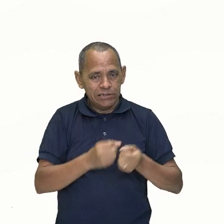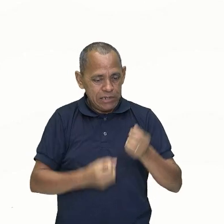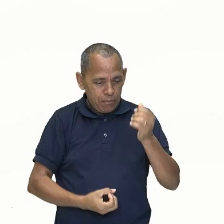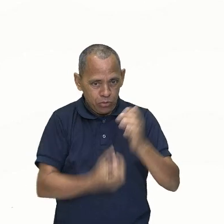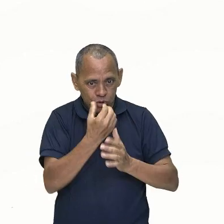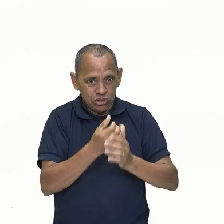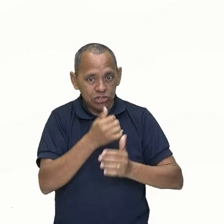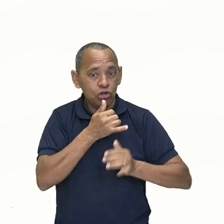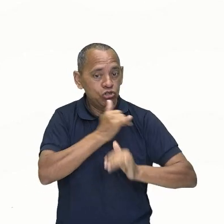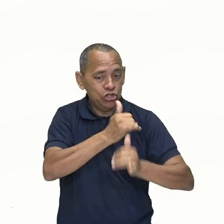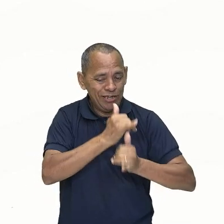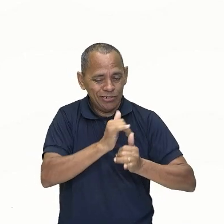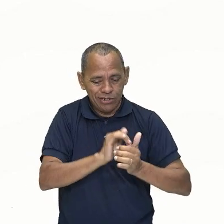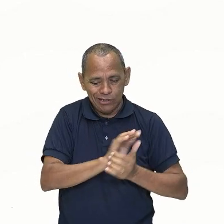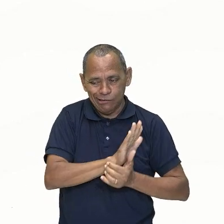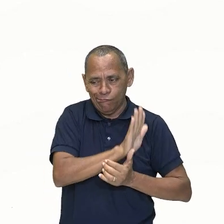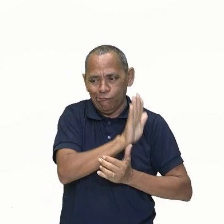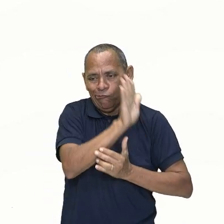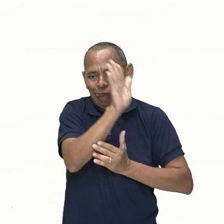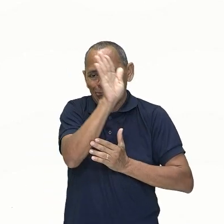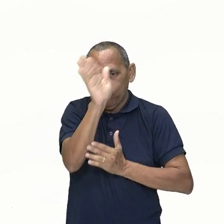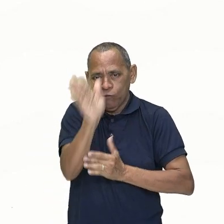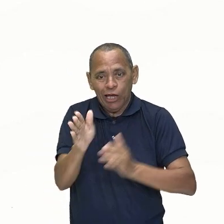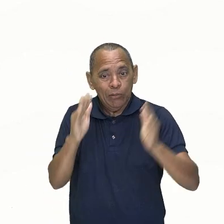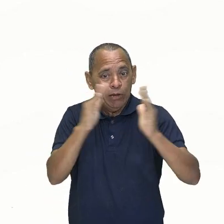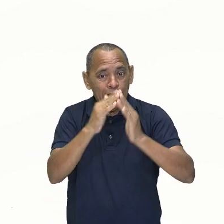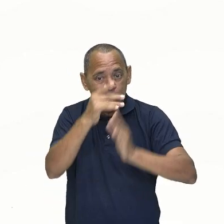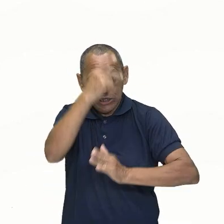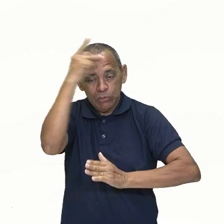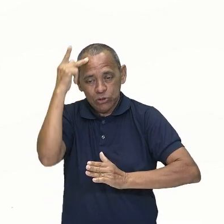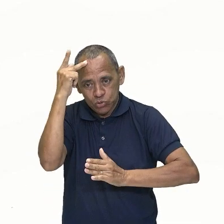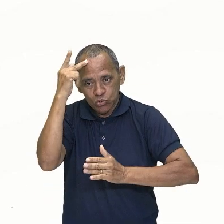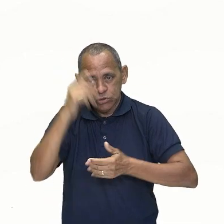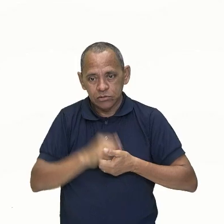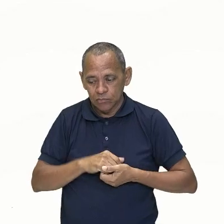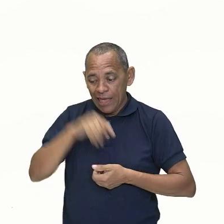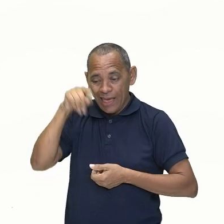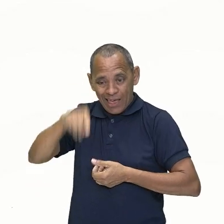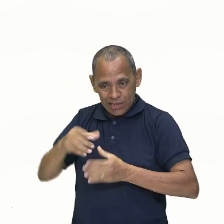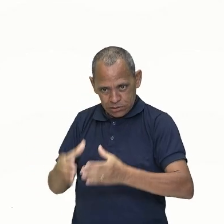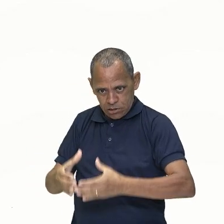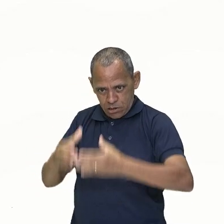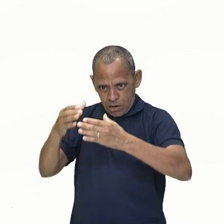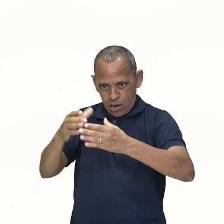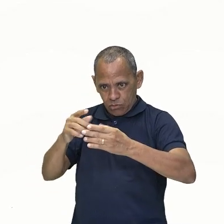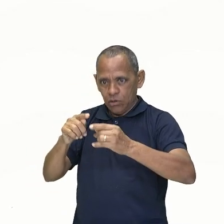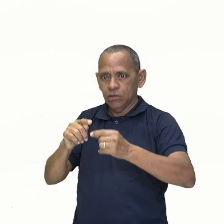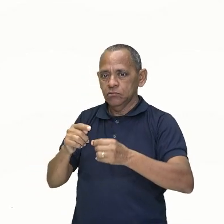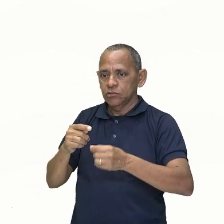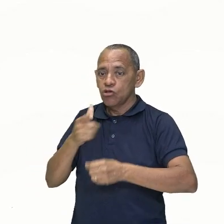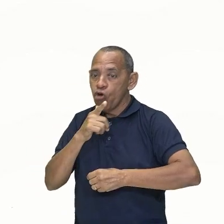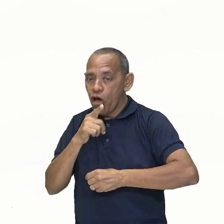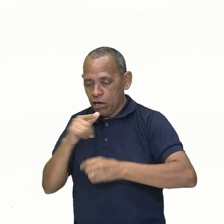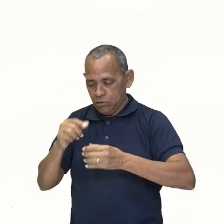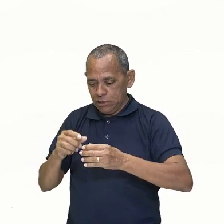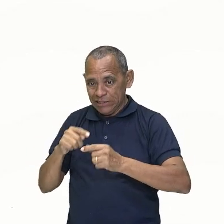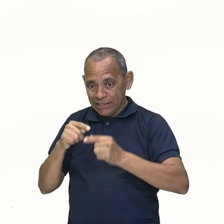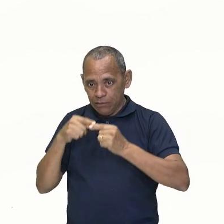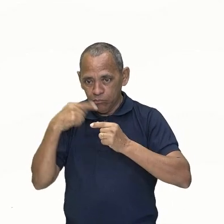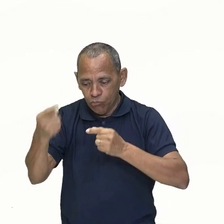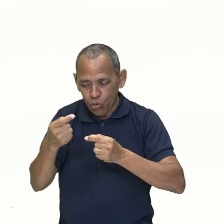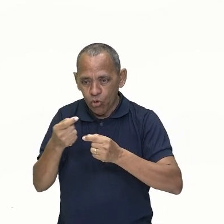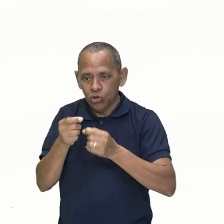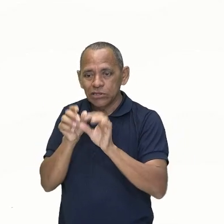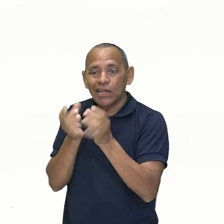né? A turbina vai girar, vai gerar a energia mecânica para o gerador e vai para as